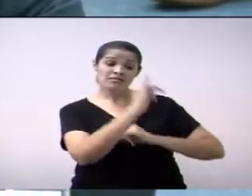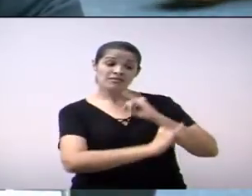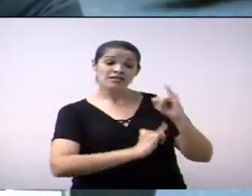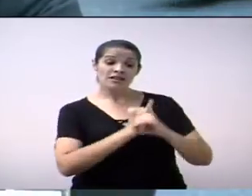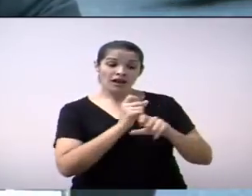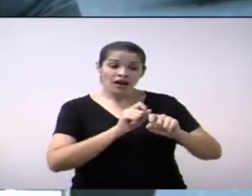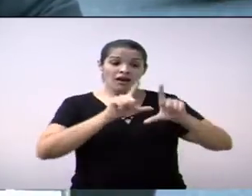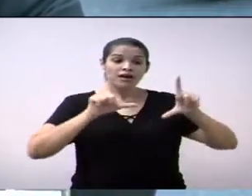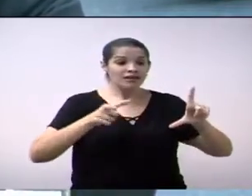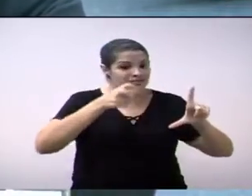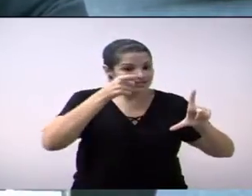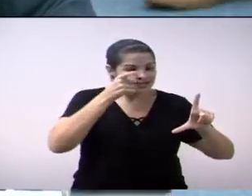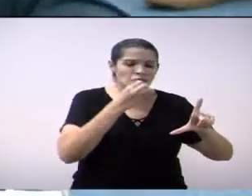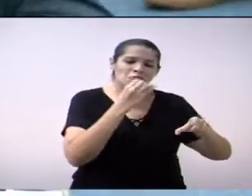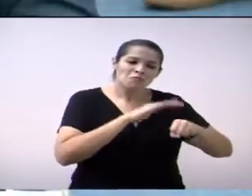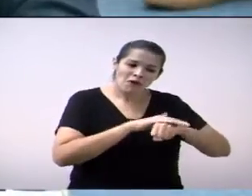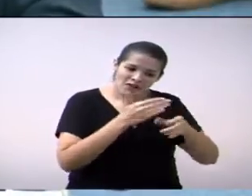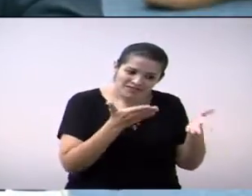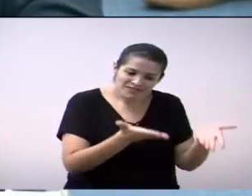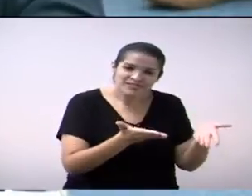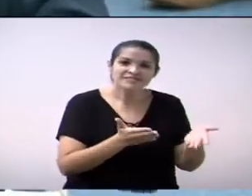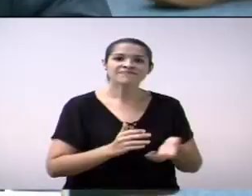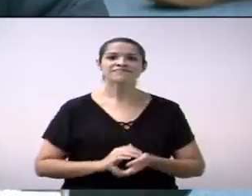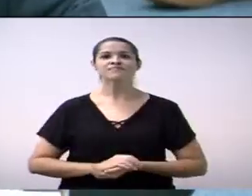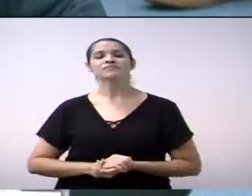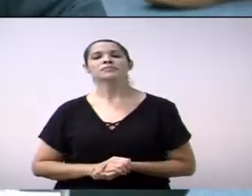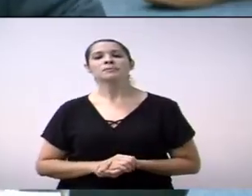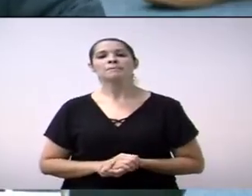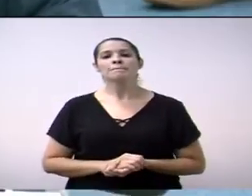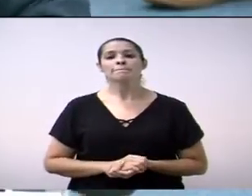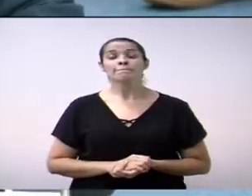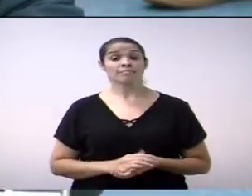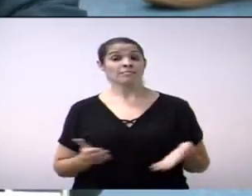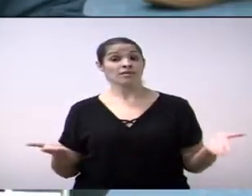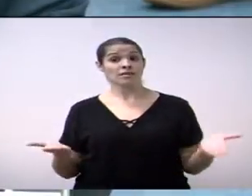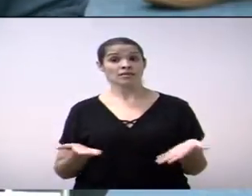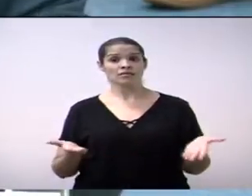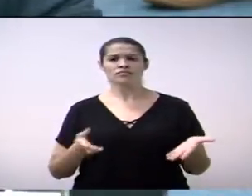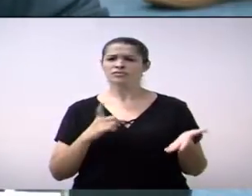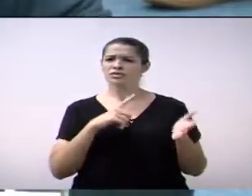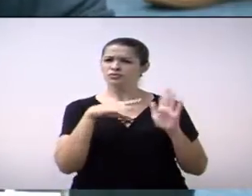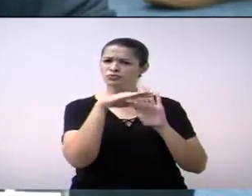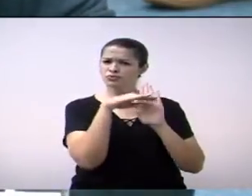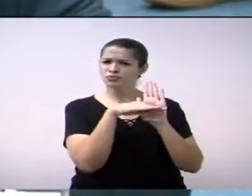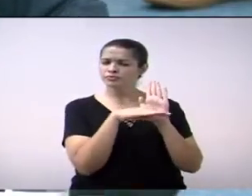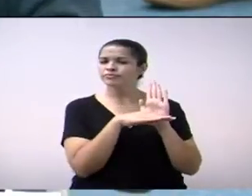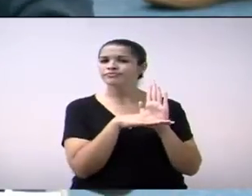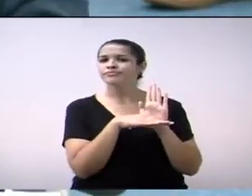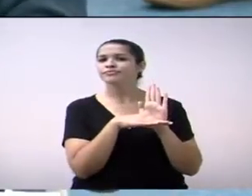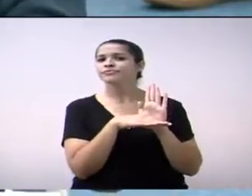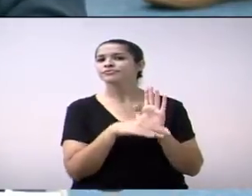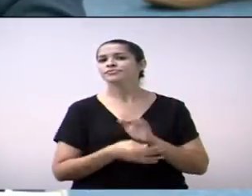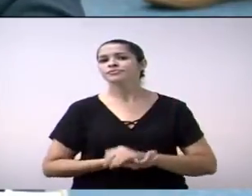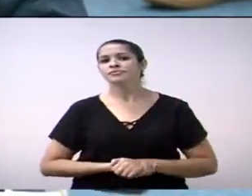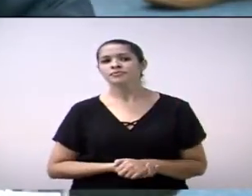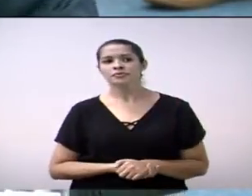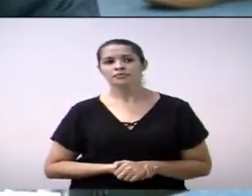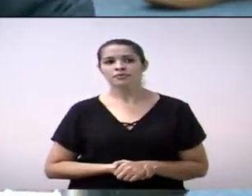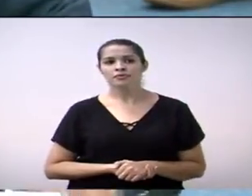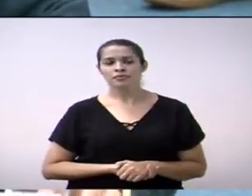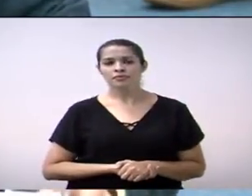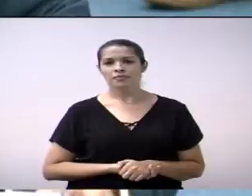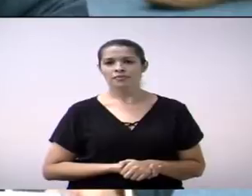internet, tenham todos uma boa noite. Senhor presidente, fiz aqui uma pauta aqui, um pouco quanto longa,